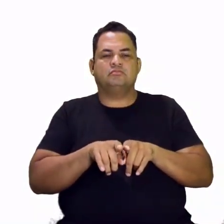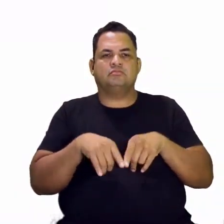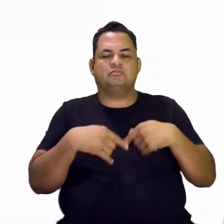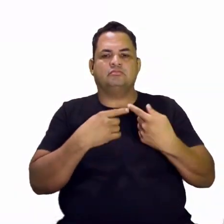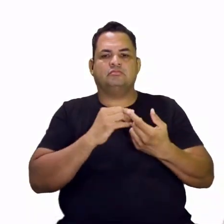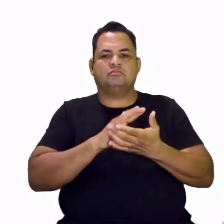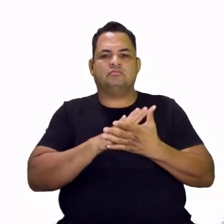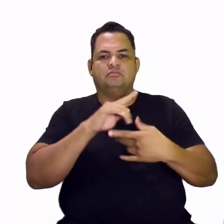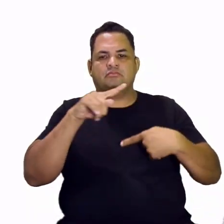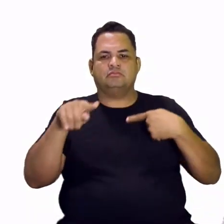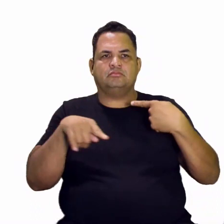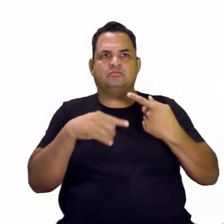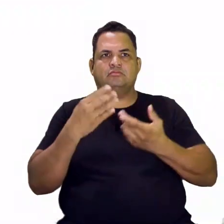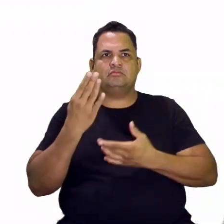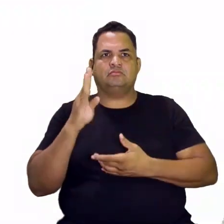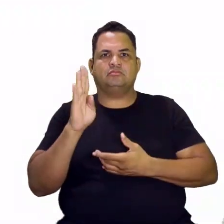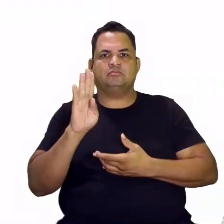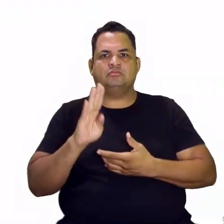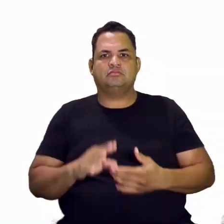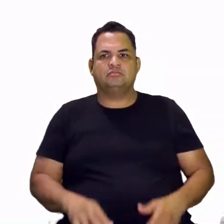e papel biológico.